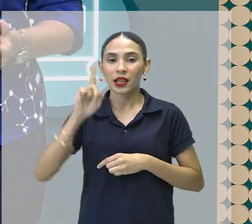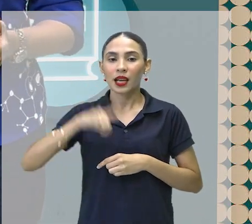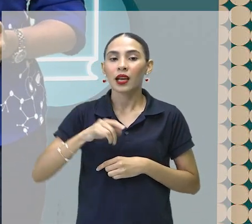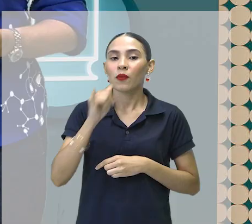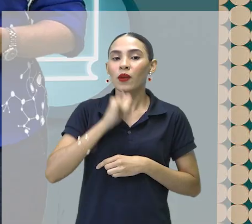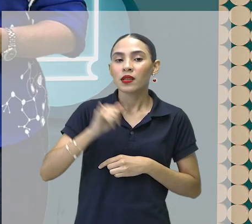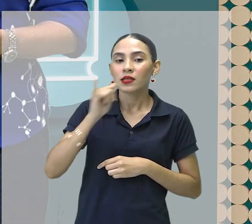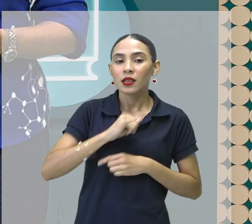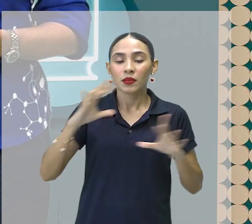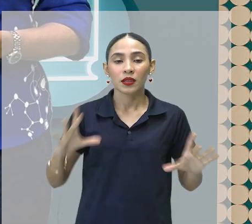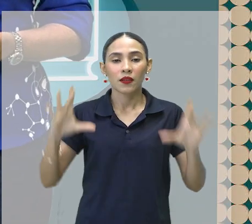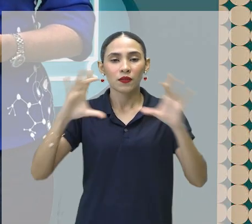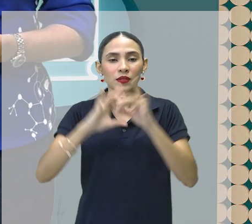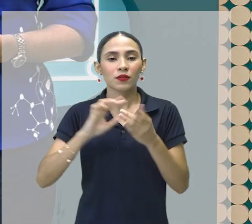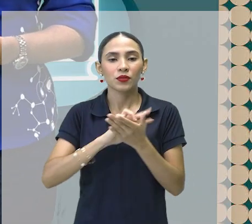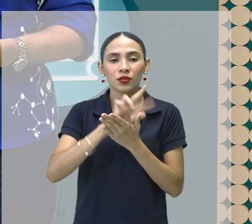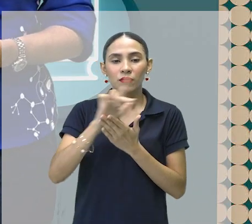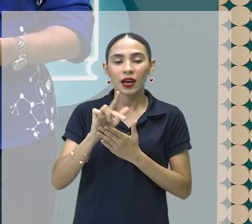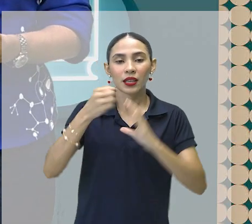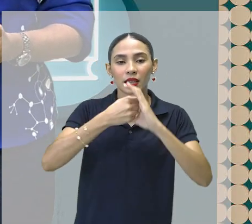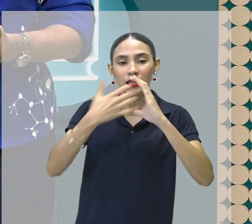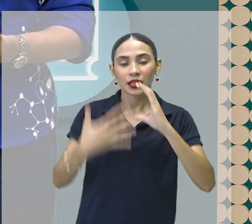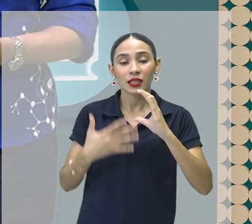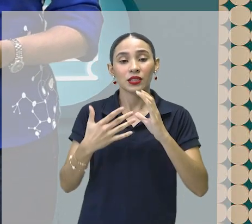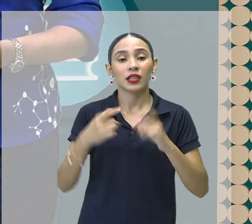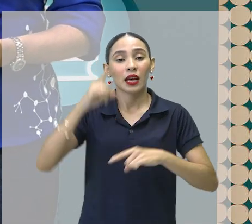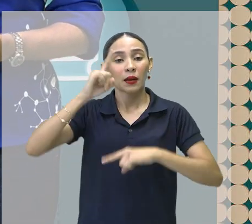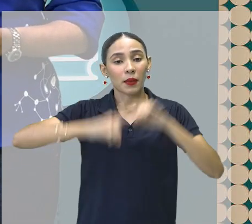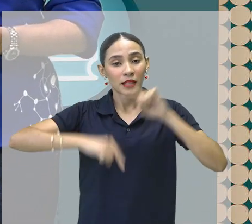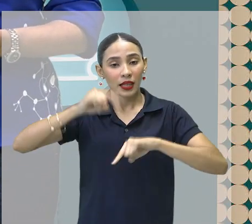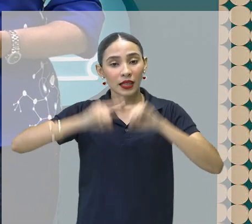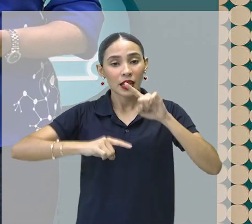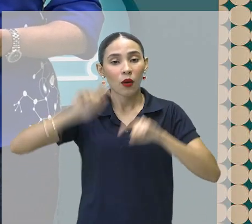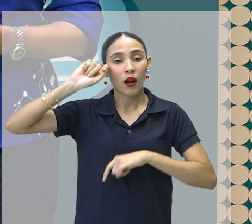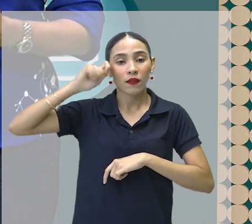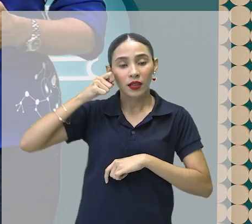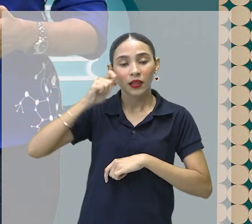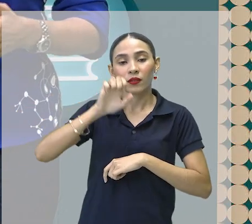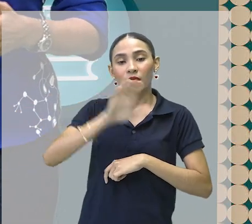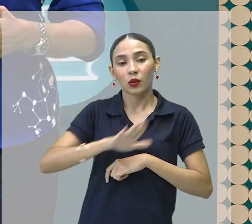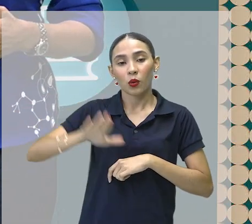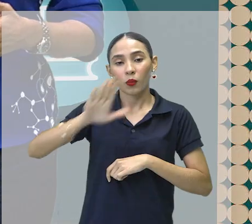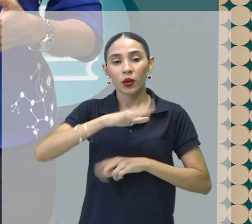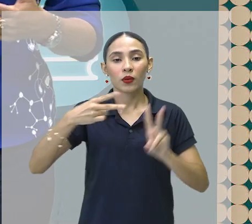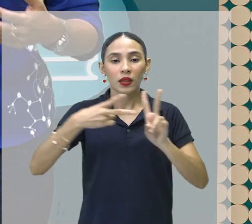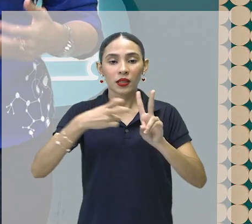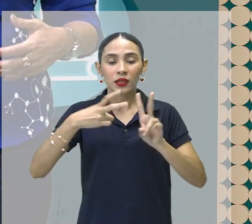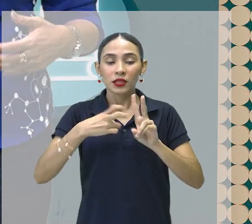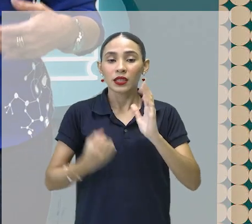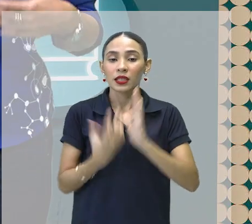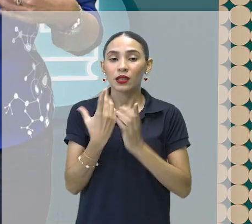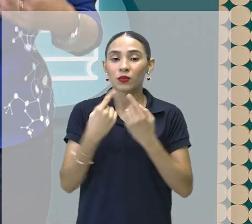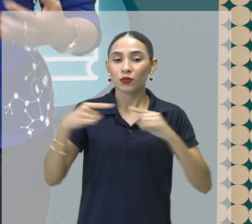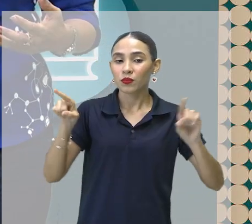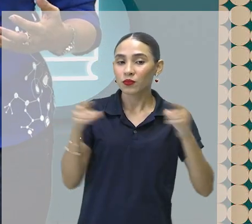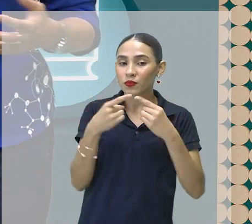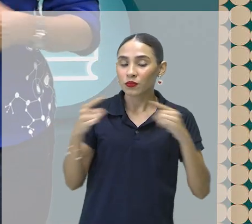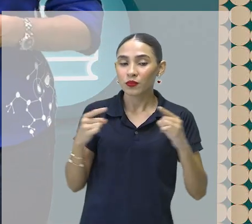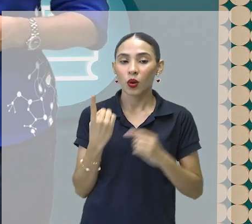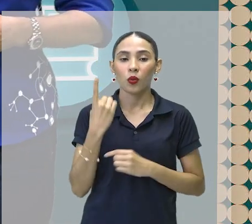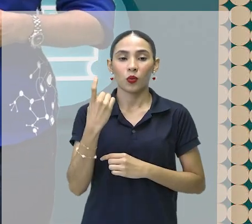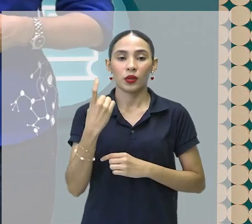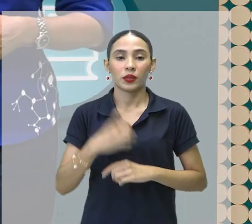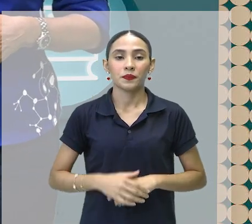da fusão de elementos musicais africanos, europeus e indígenas, criando ritmos e melodias